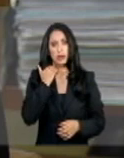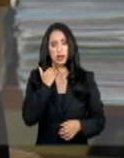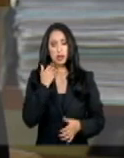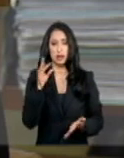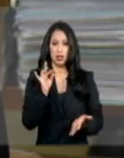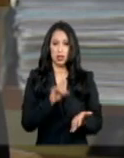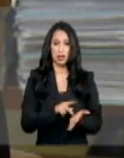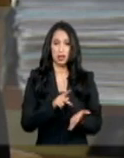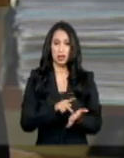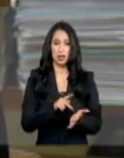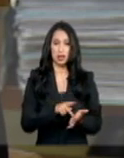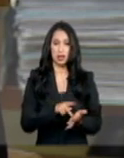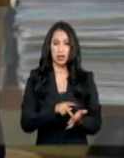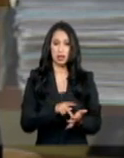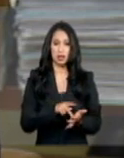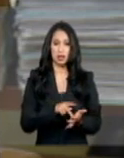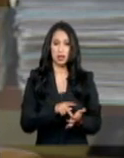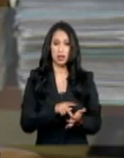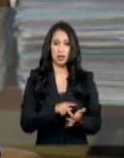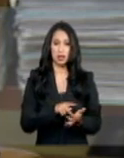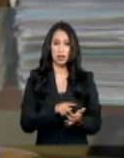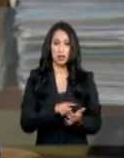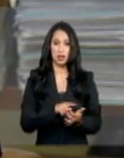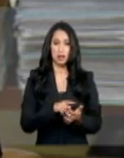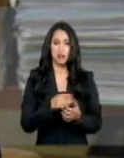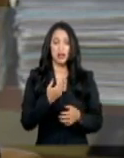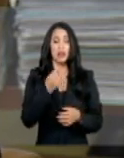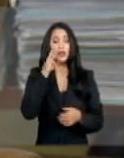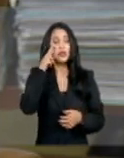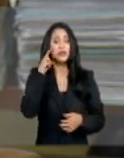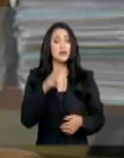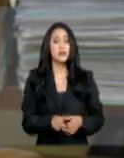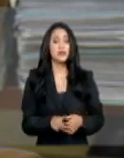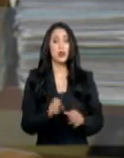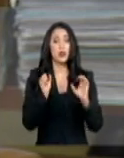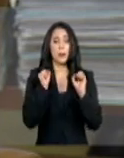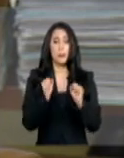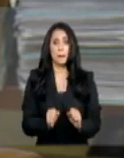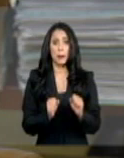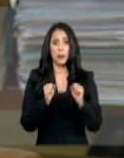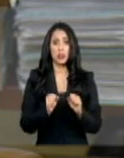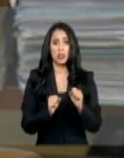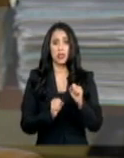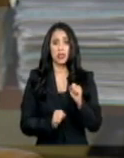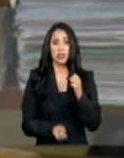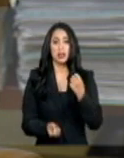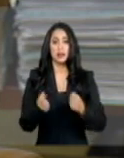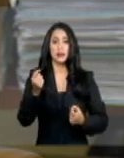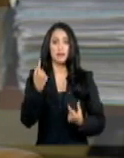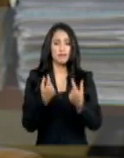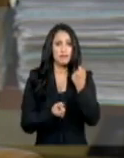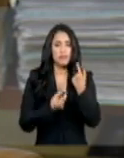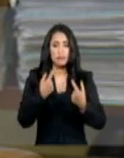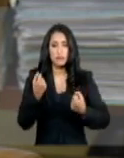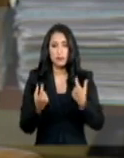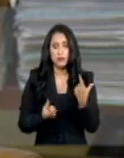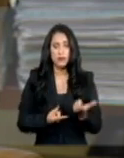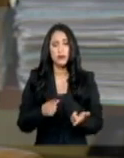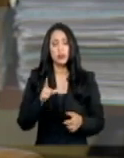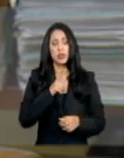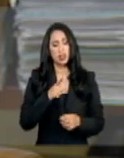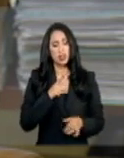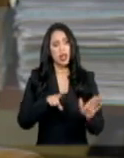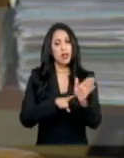circunstância do estado achasse investido de poderes excepcionais que lhe permitem exercer a fiscalização